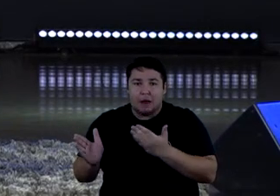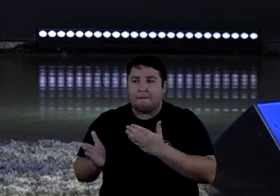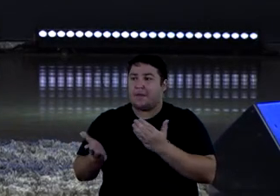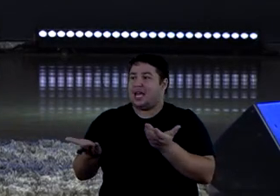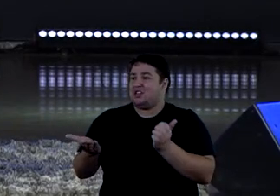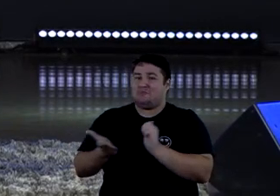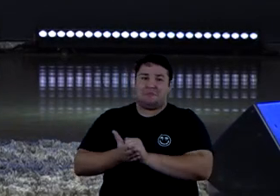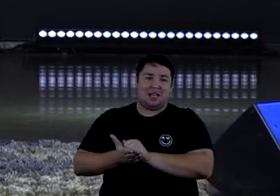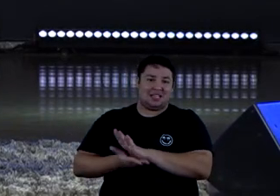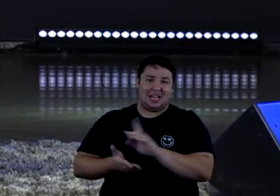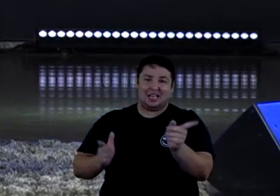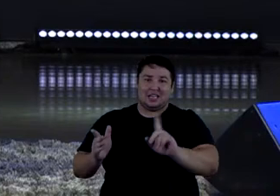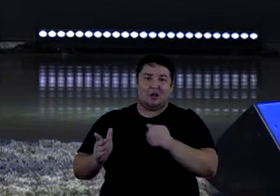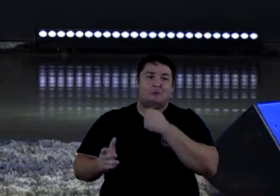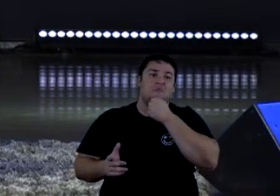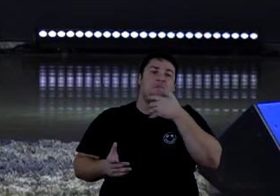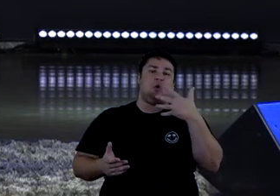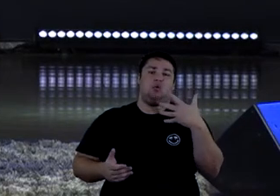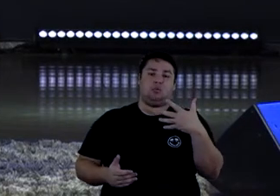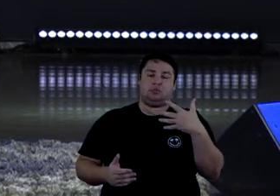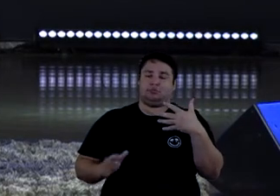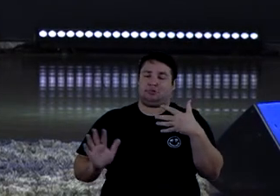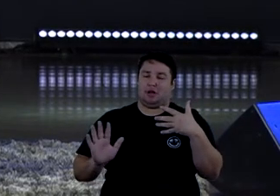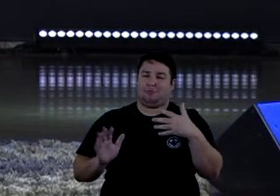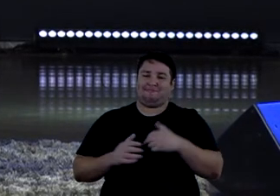e ela também não acha que já está bom.